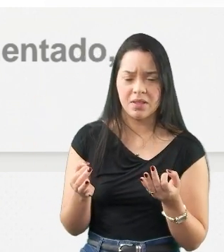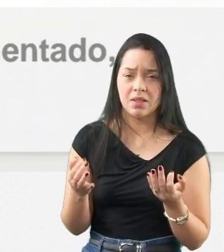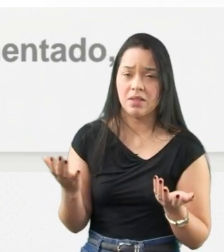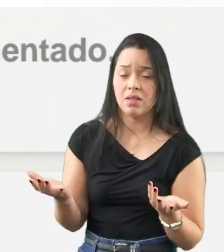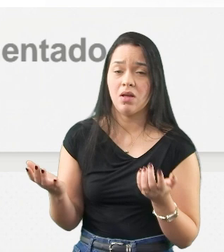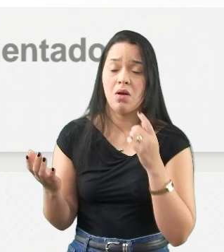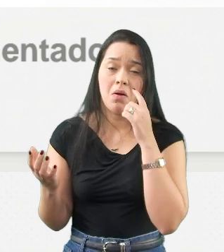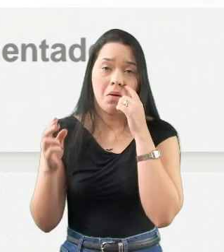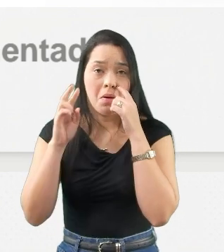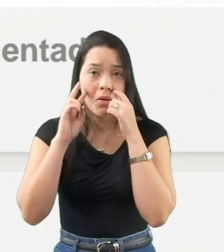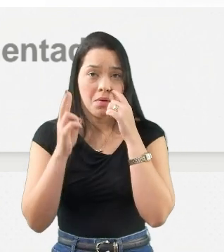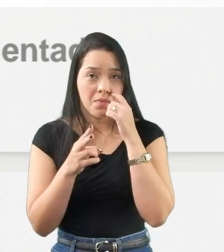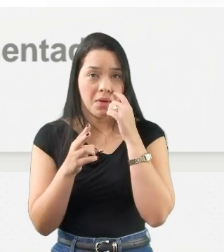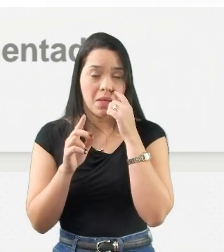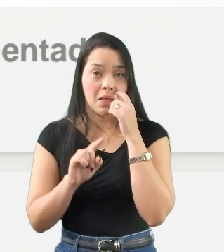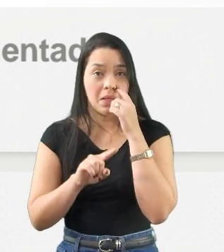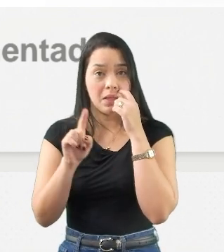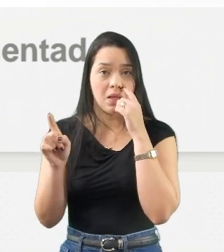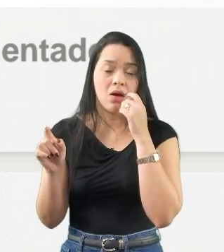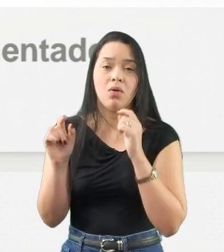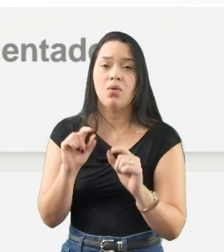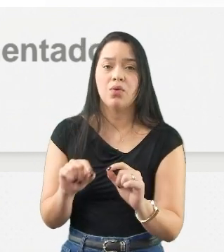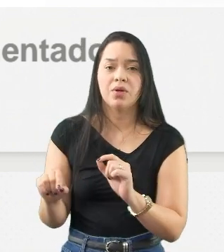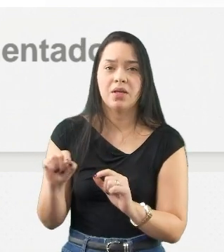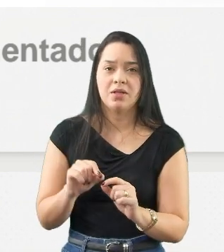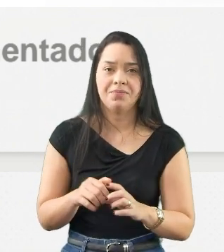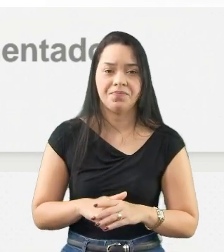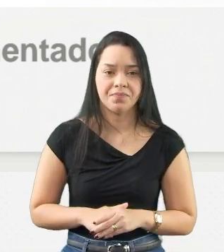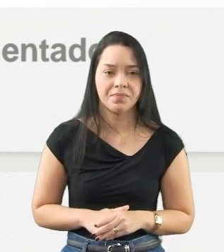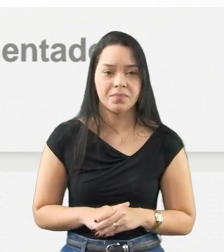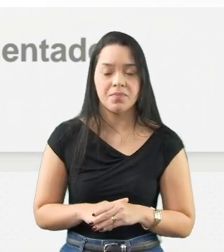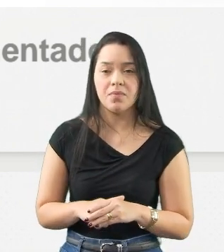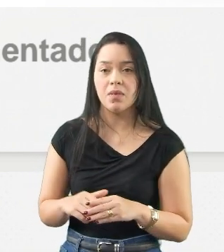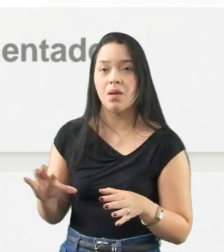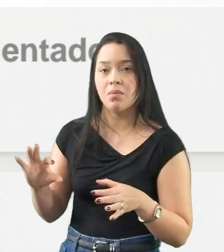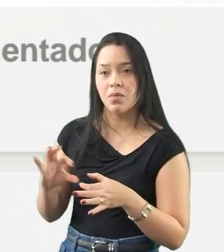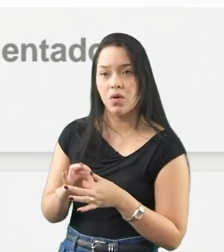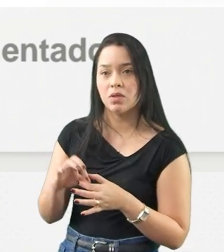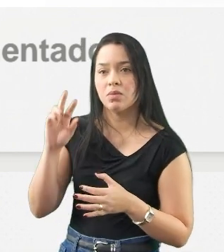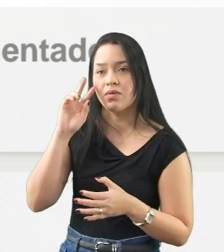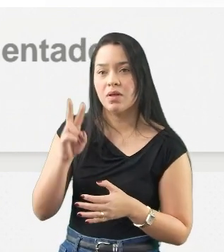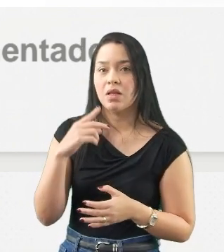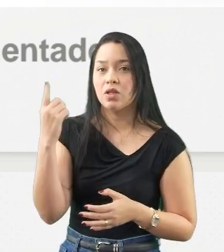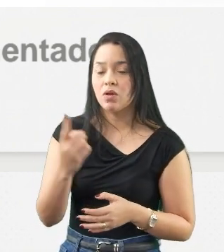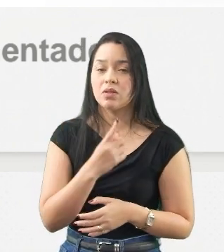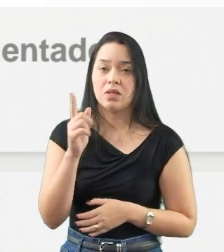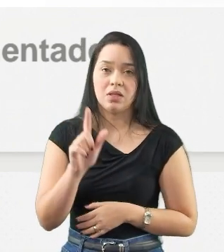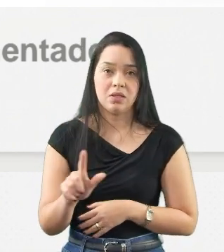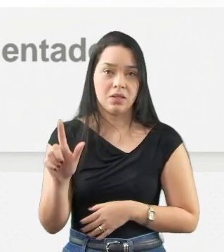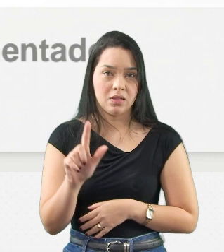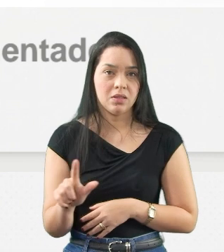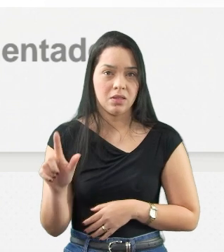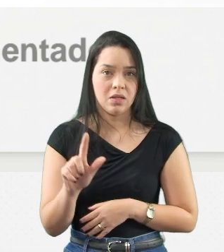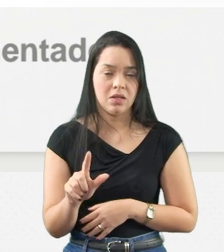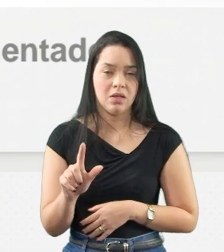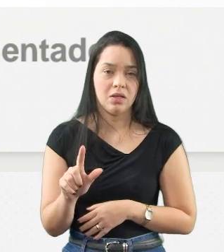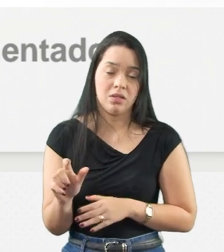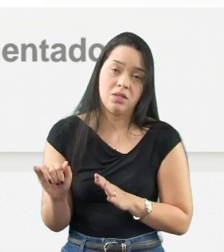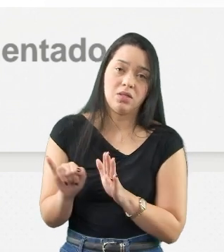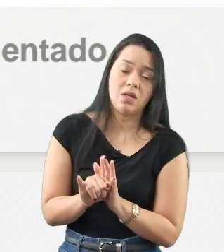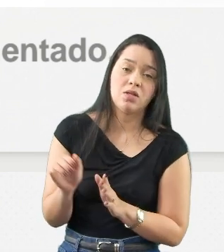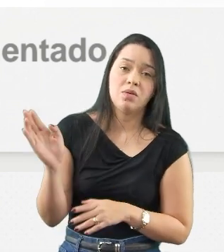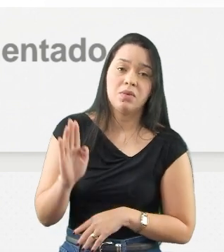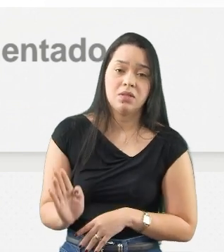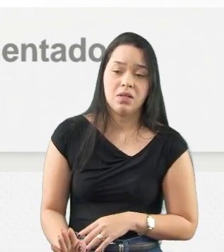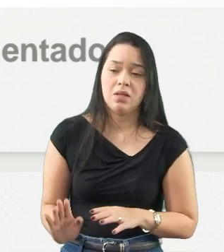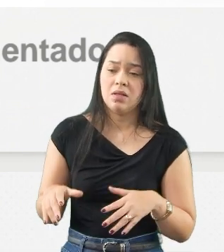a gente vai ver que ela não estaria de forma próxima, retratando a nossa literatura, a nossa identidade brasileira.